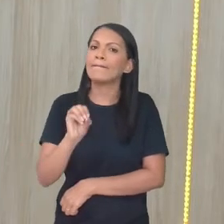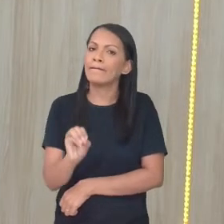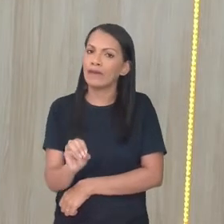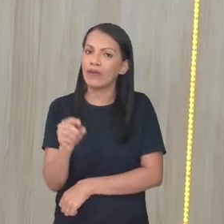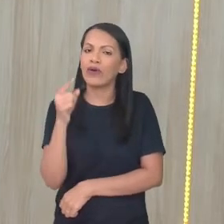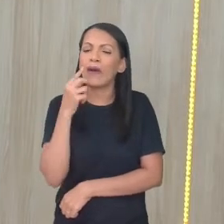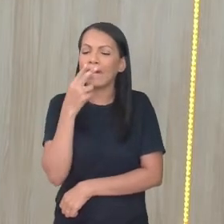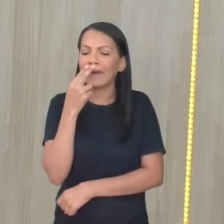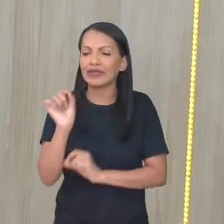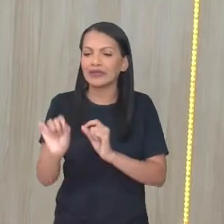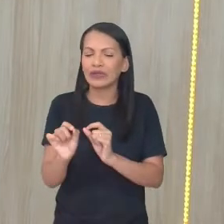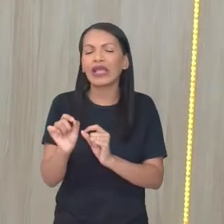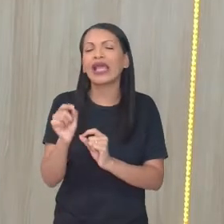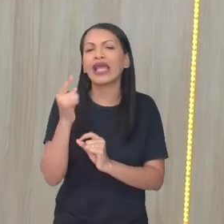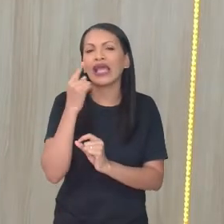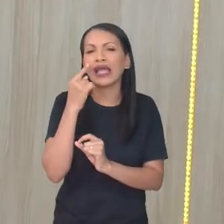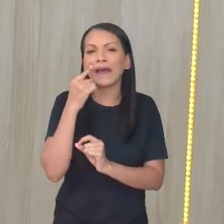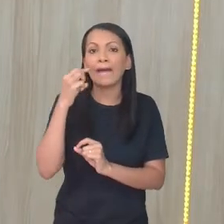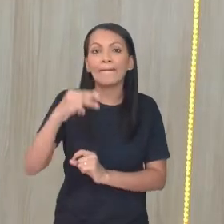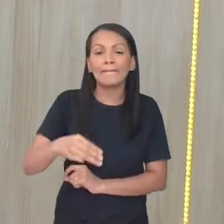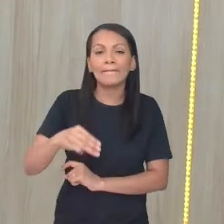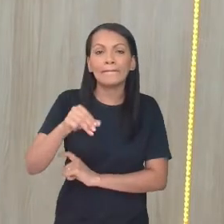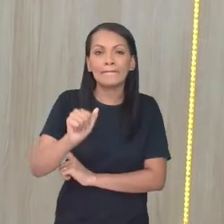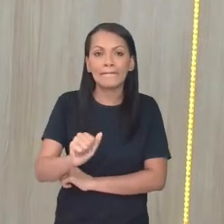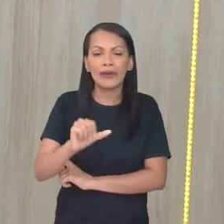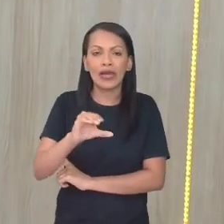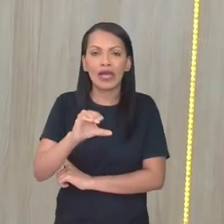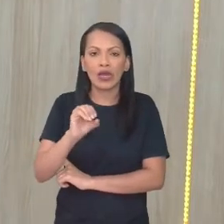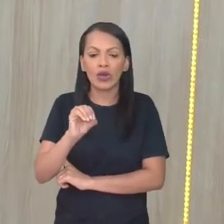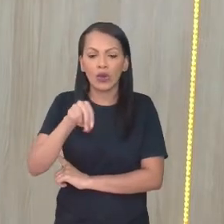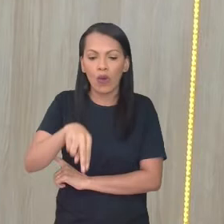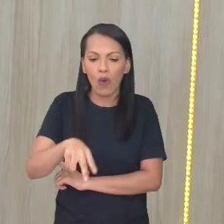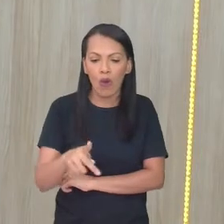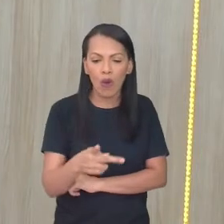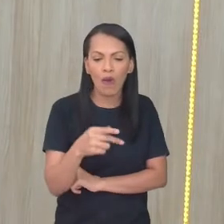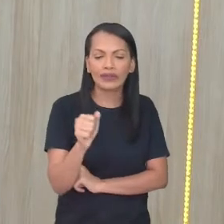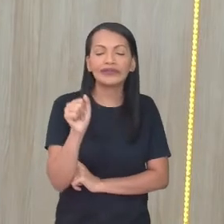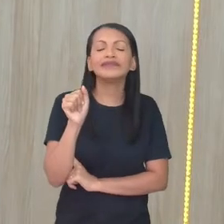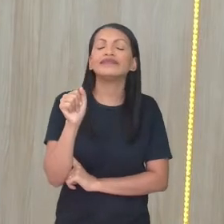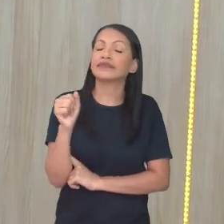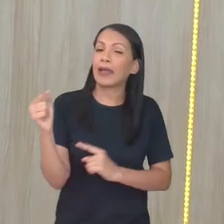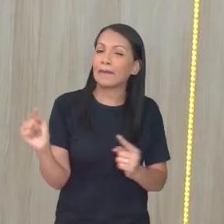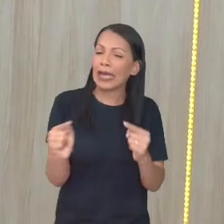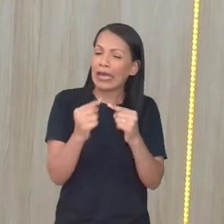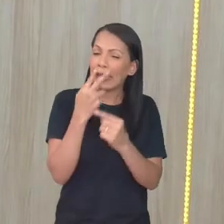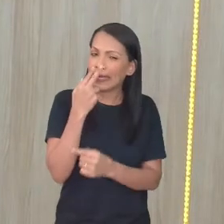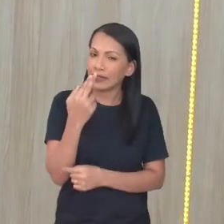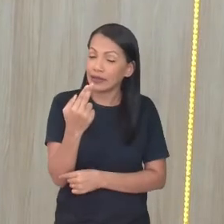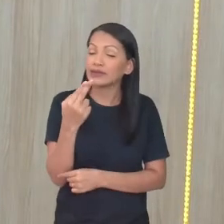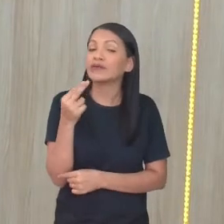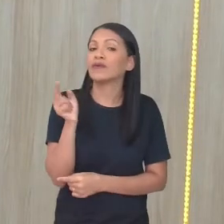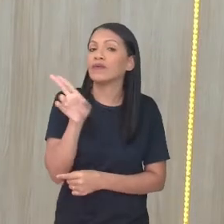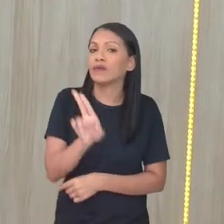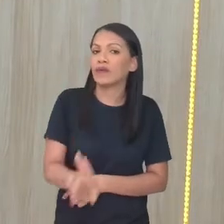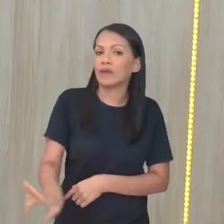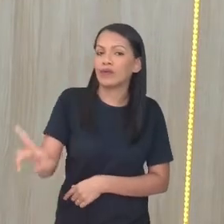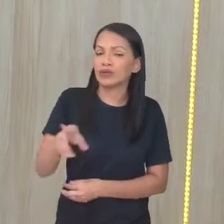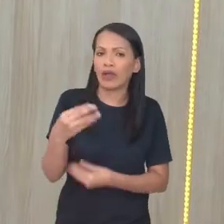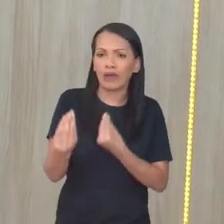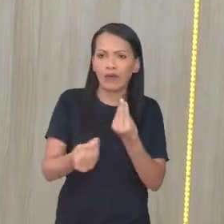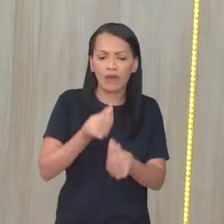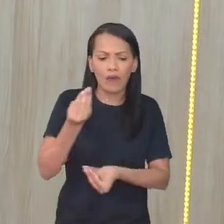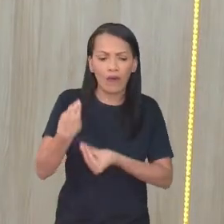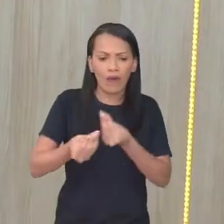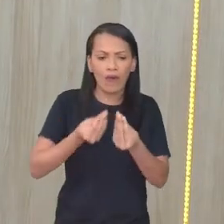da cannabis, né? Que a gente conhece como a maconha. Então eles utilizavam o cânhamo como forma, por